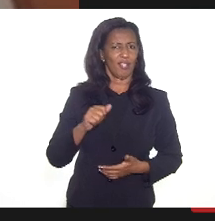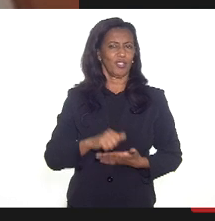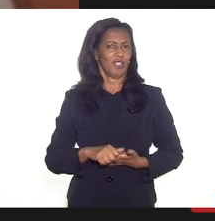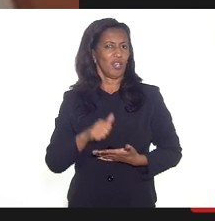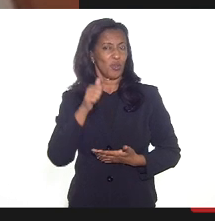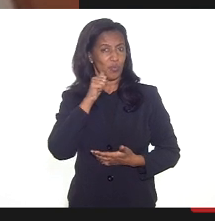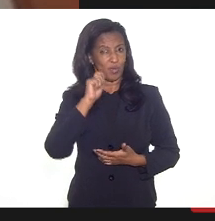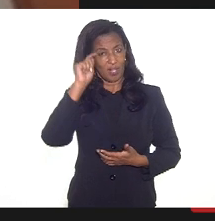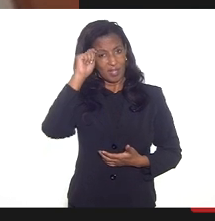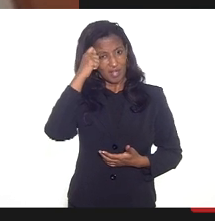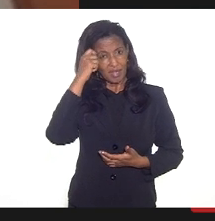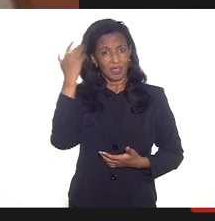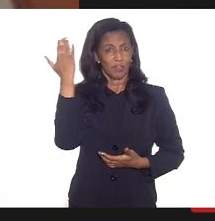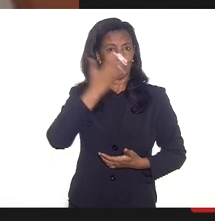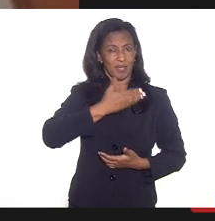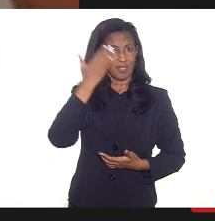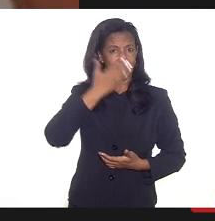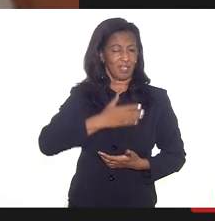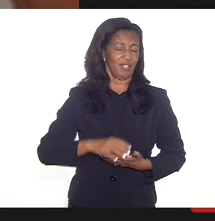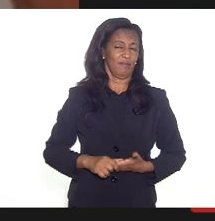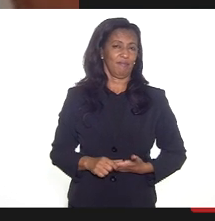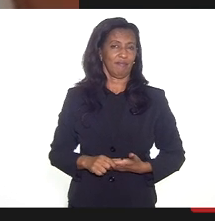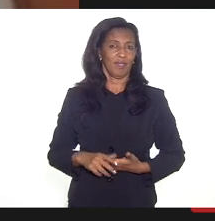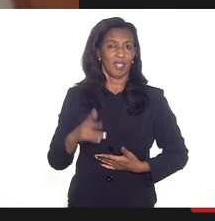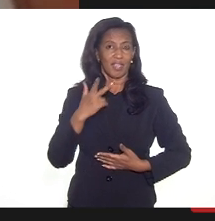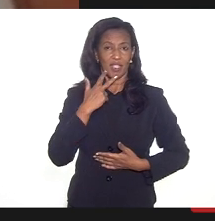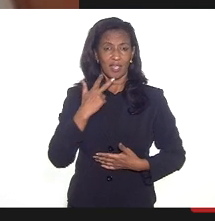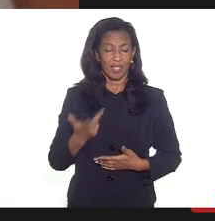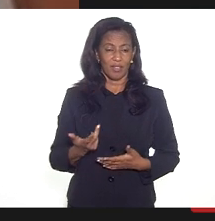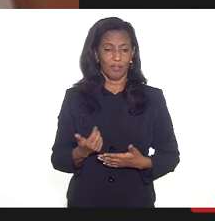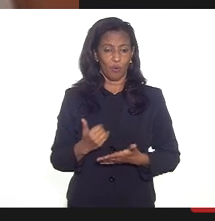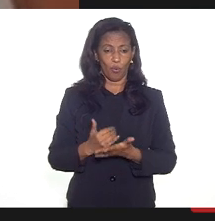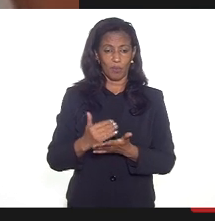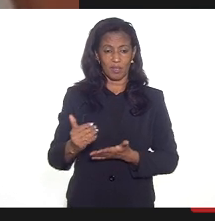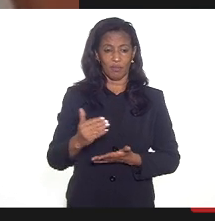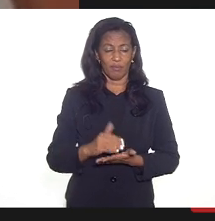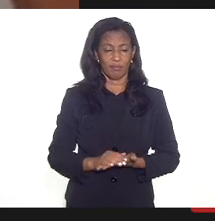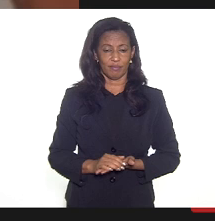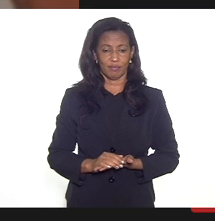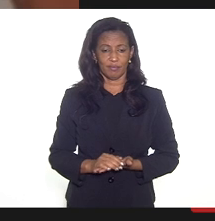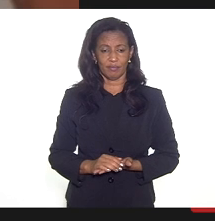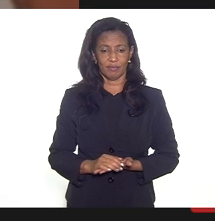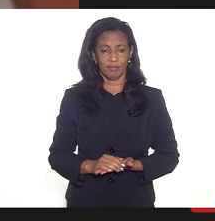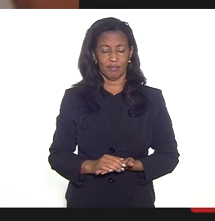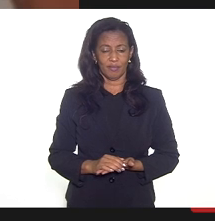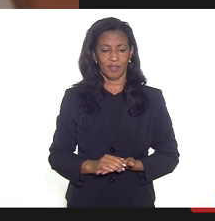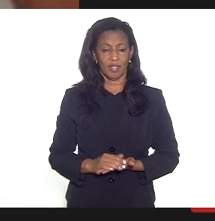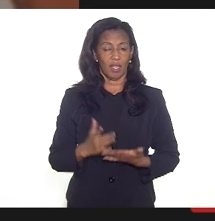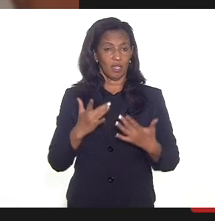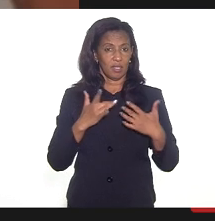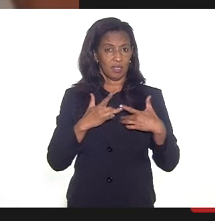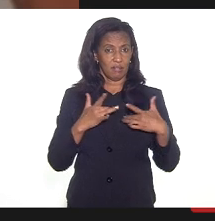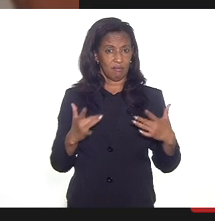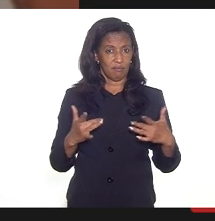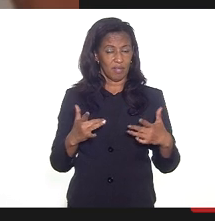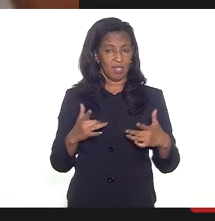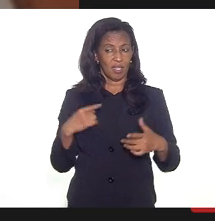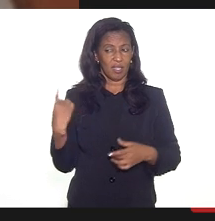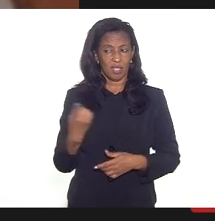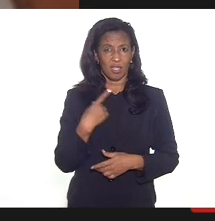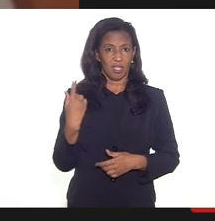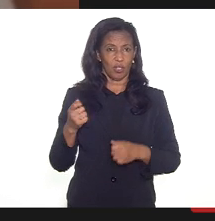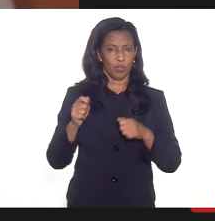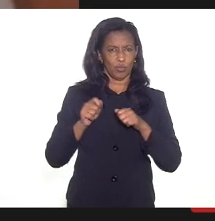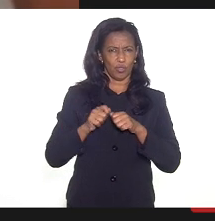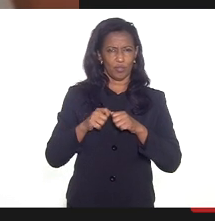mulheres negras presentes, e falar da. Eu vou começar falando da sensibilização que nos fez